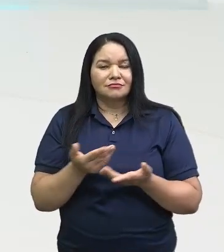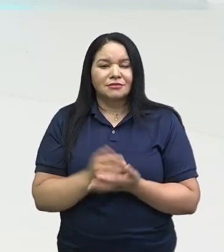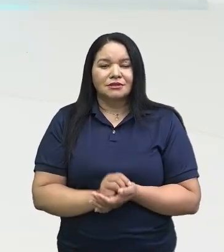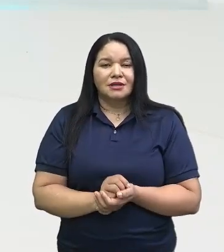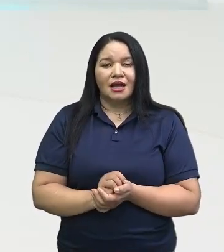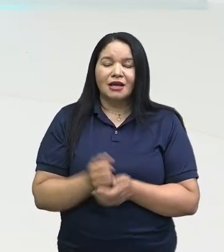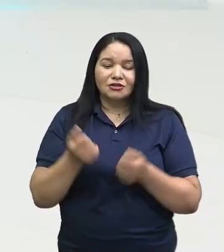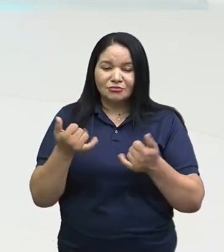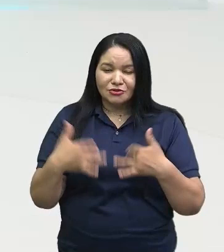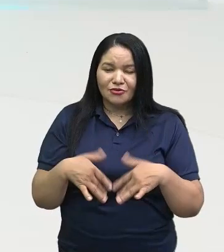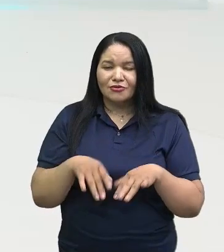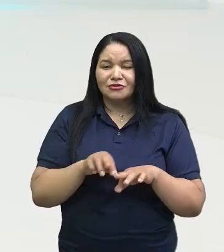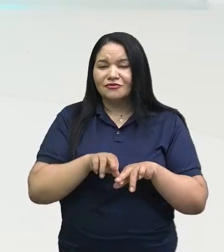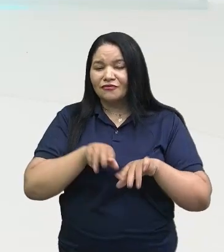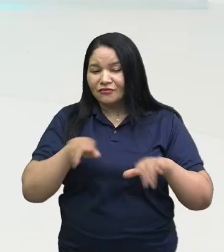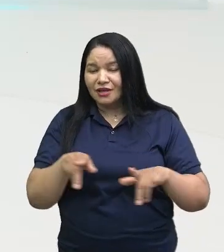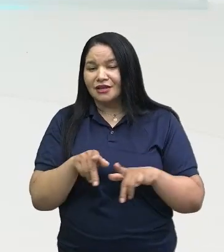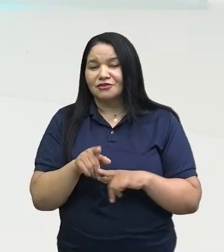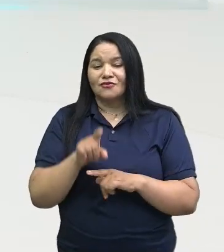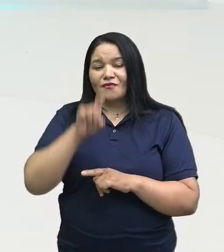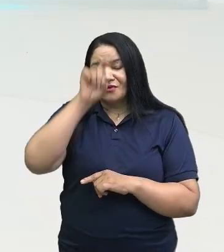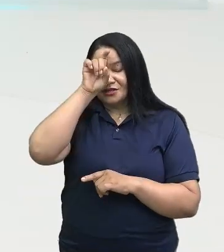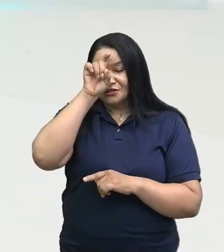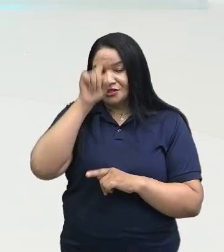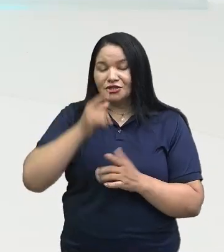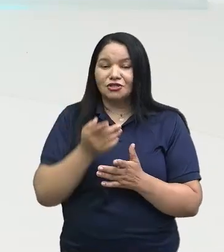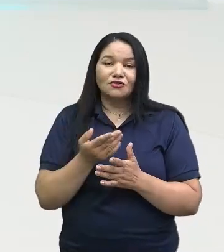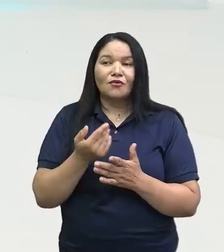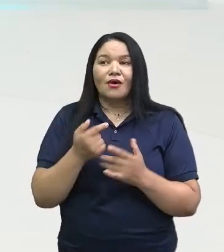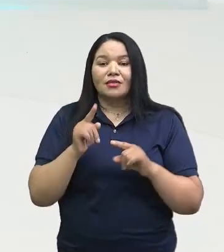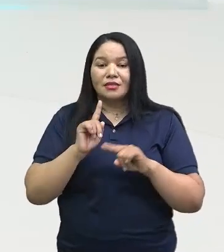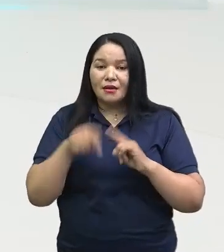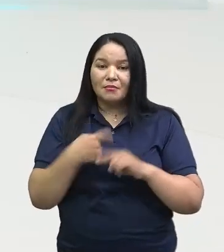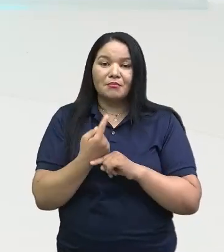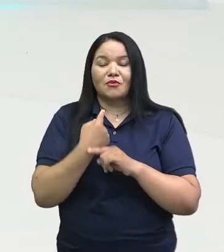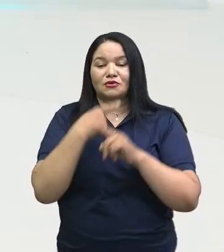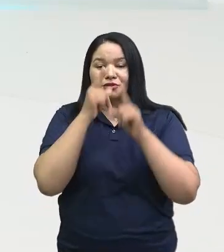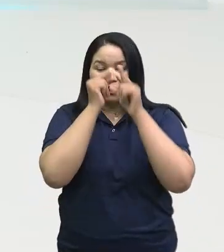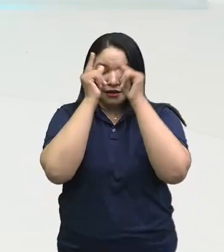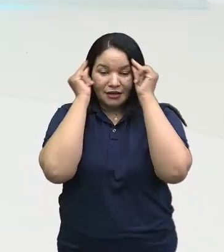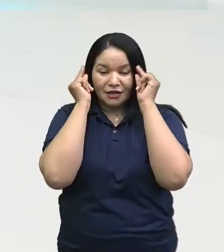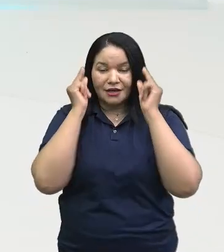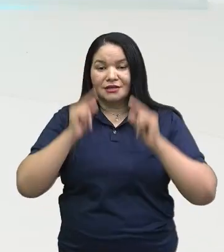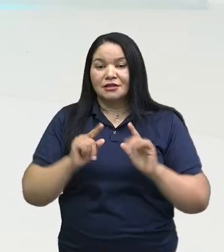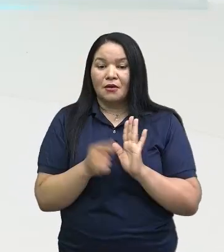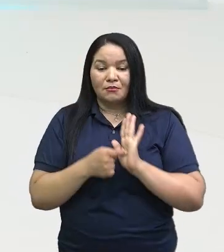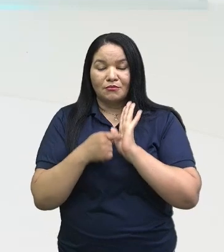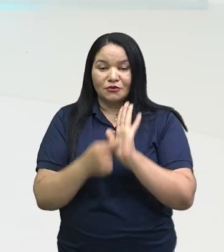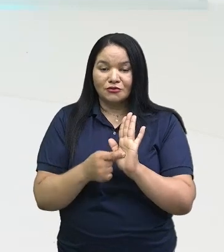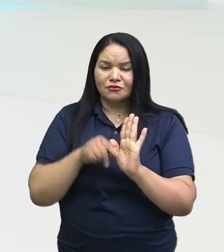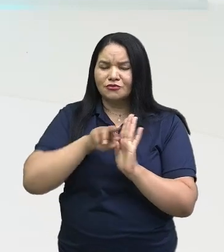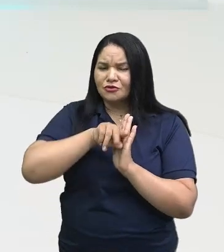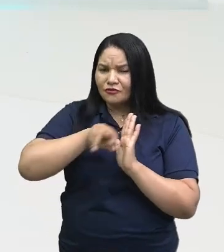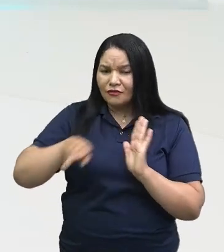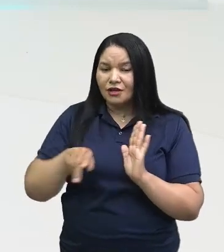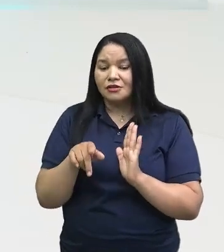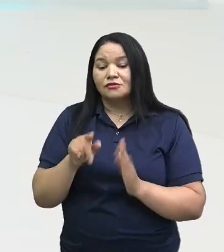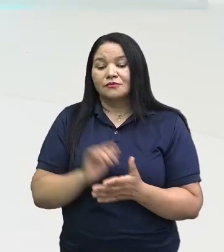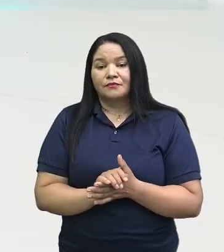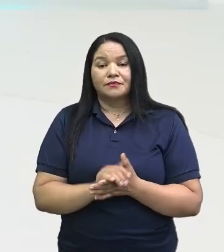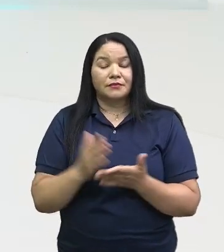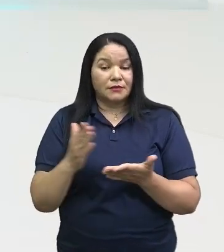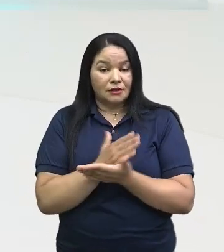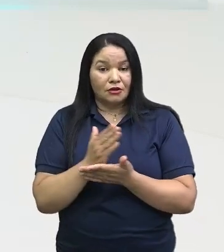lá desde do Egito Antigo, fomos à Grécia, que a Grécia foi invadida